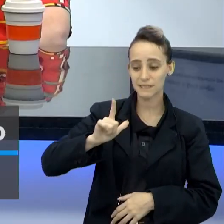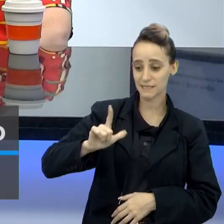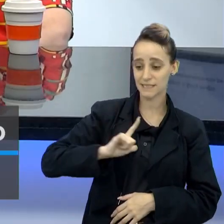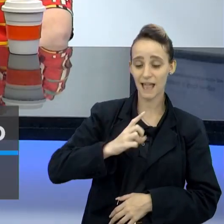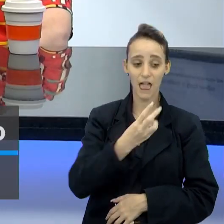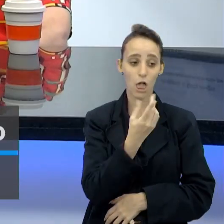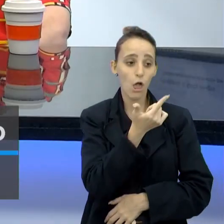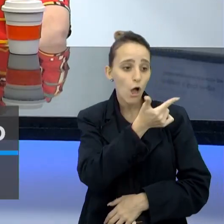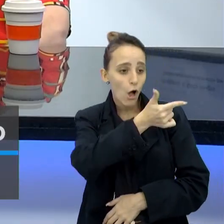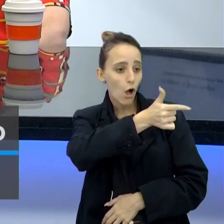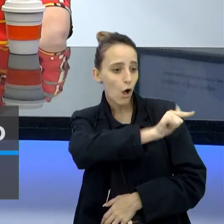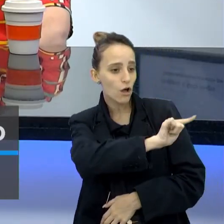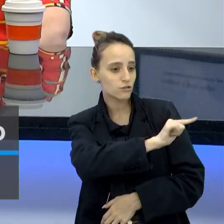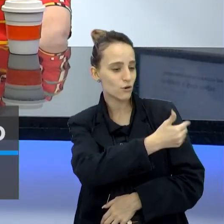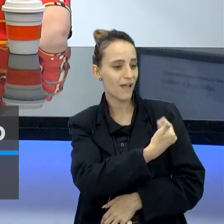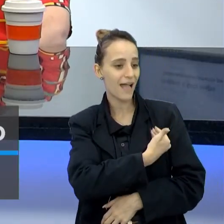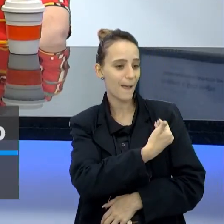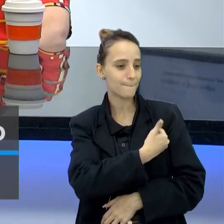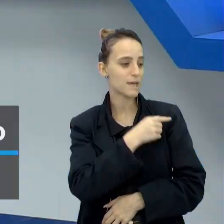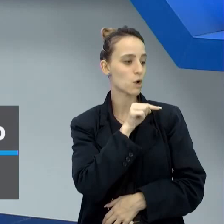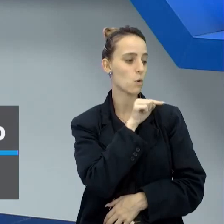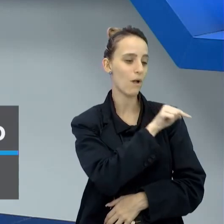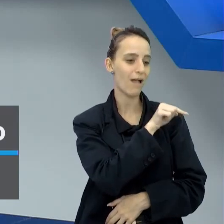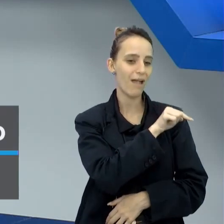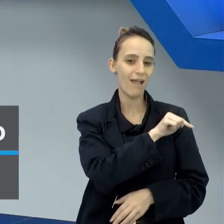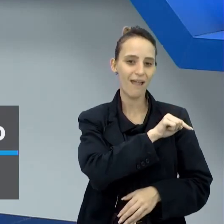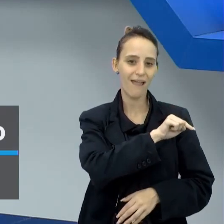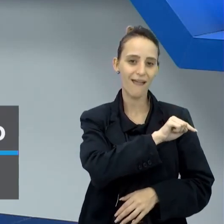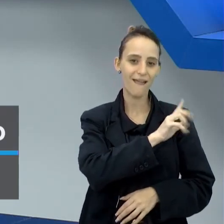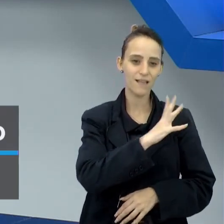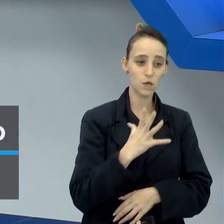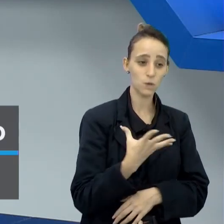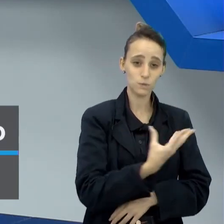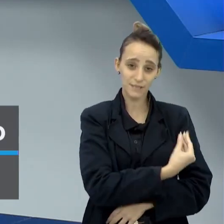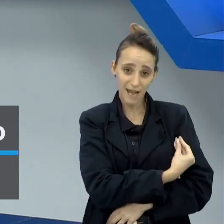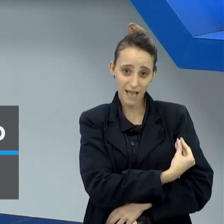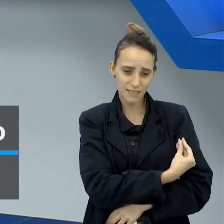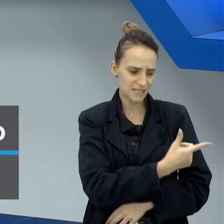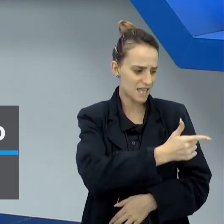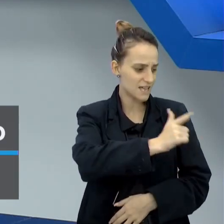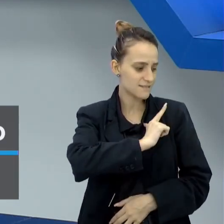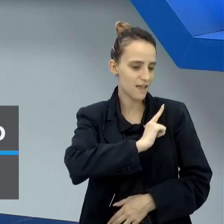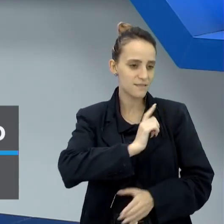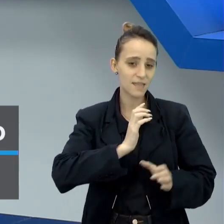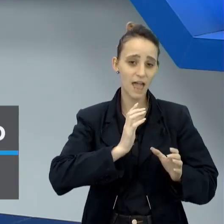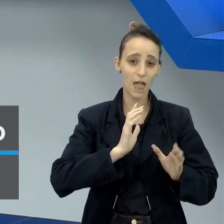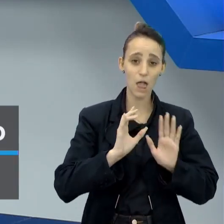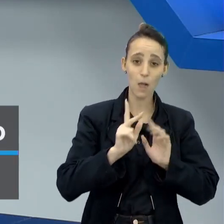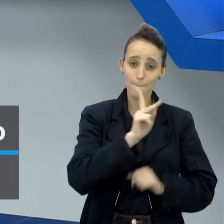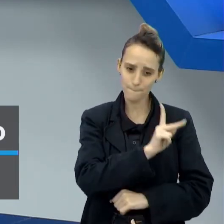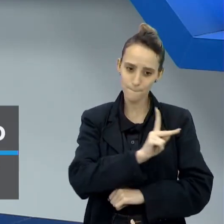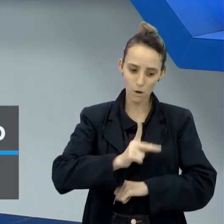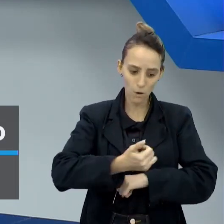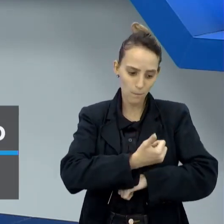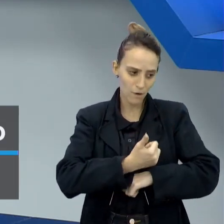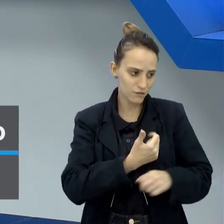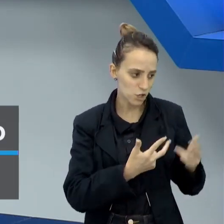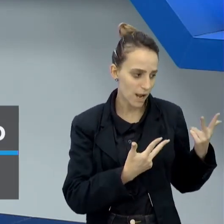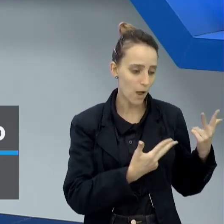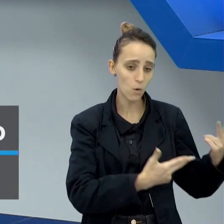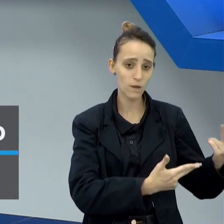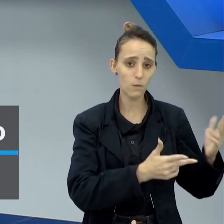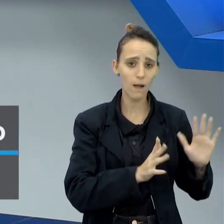colega trans, por exemplo, nós teríamos uma semelhança, uma construção de uma identidade profissional, mas